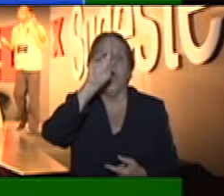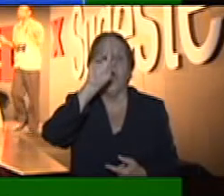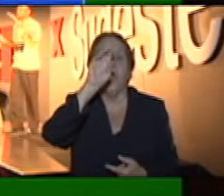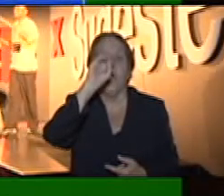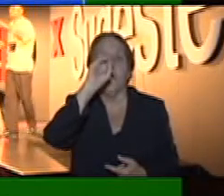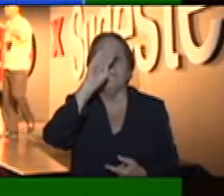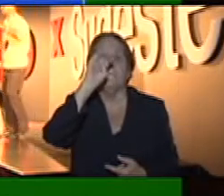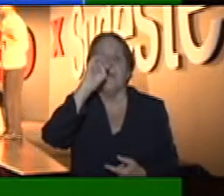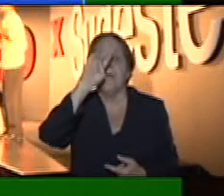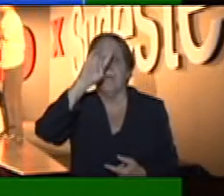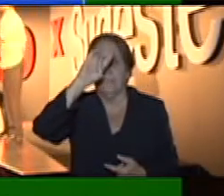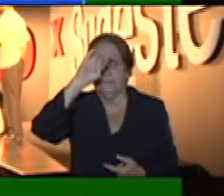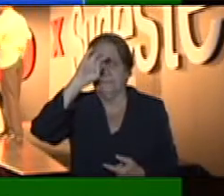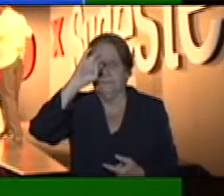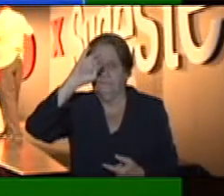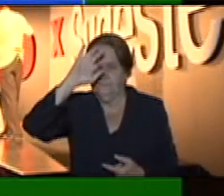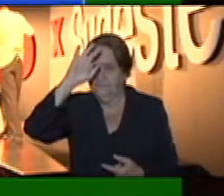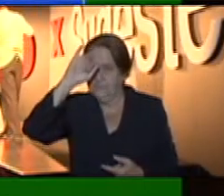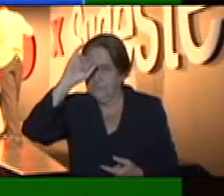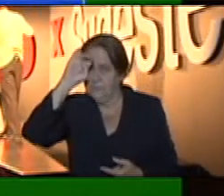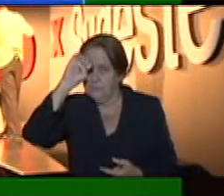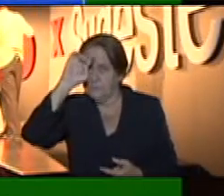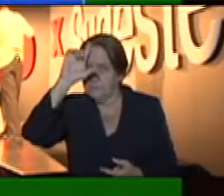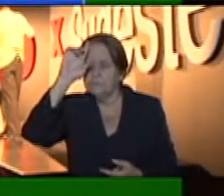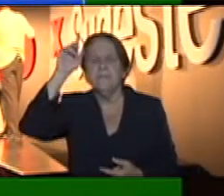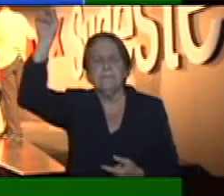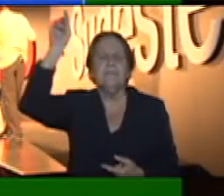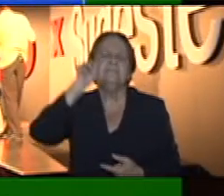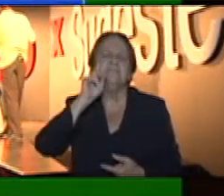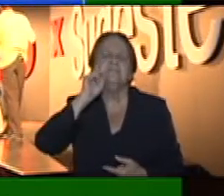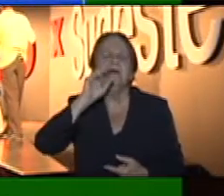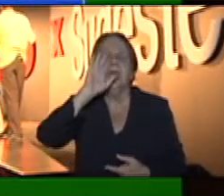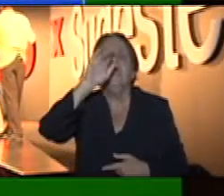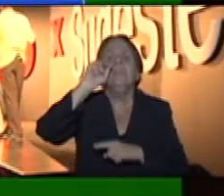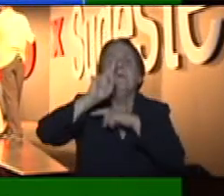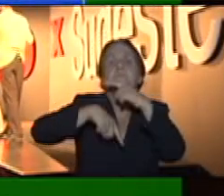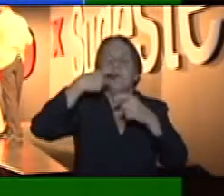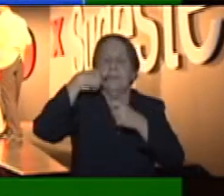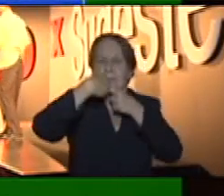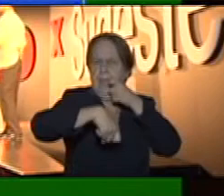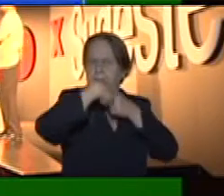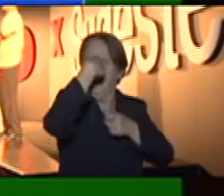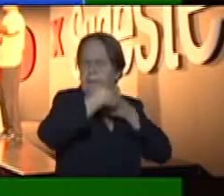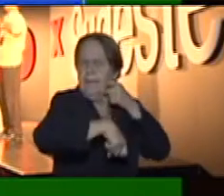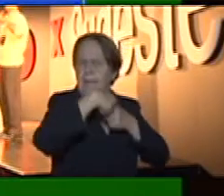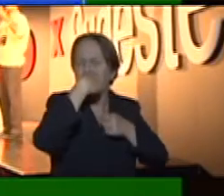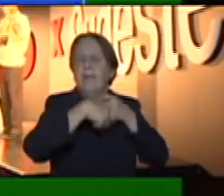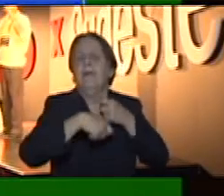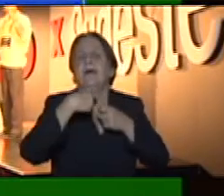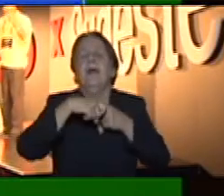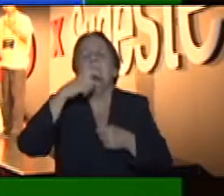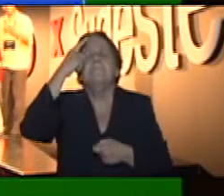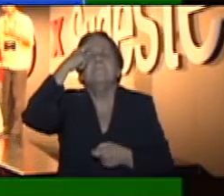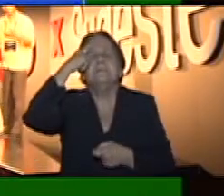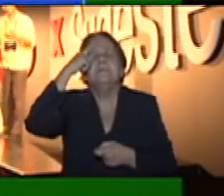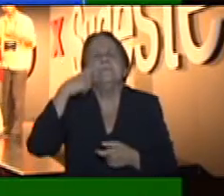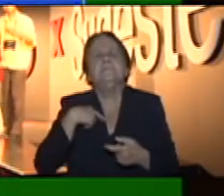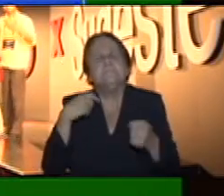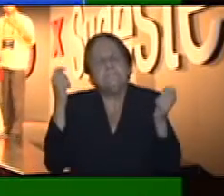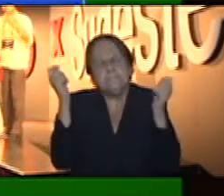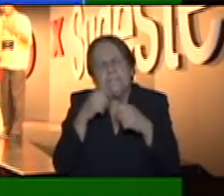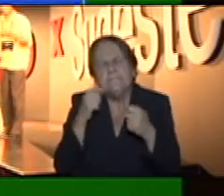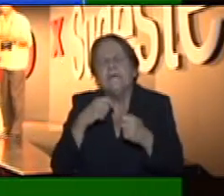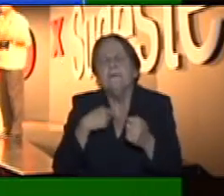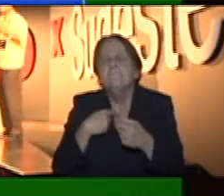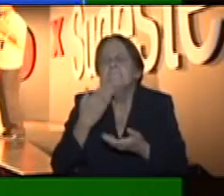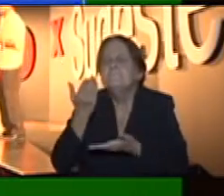que no Estados Unidos logo pós guerra ele sonhou que poderia compartilhar sonhos